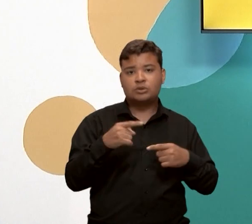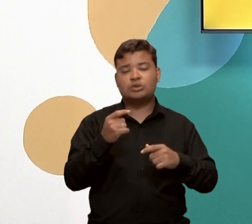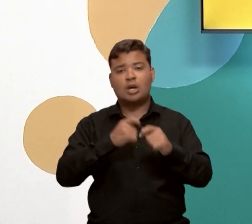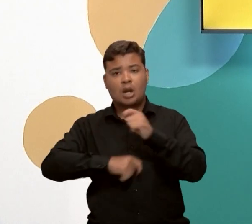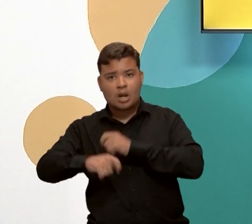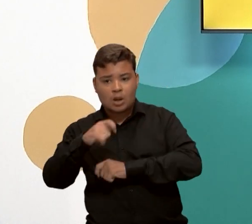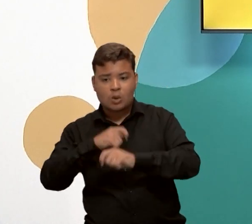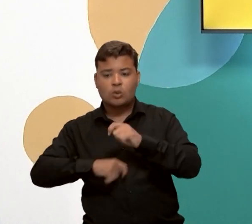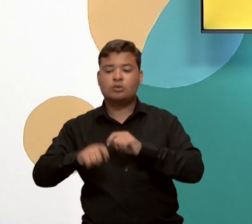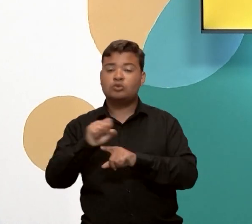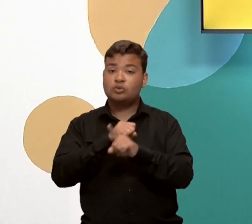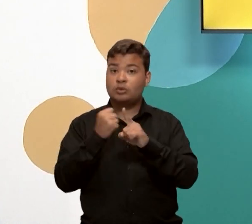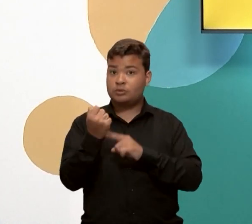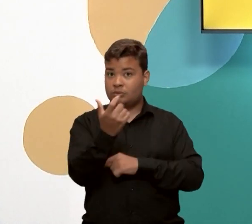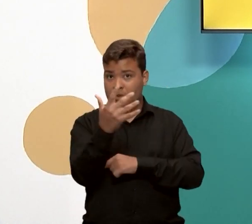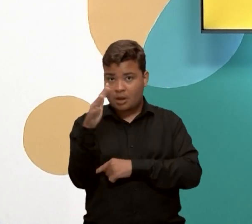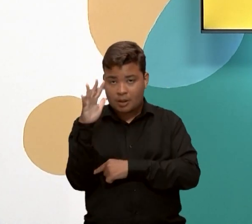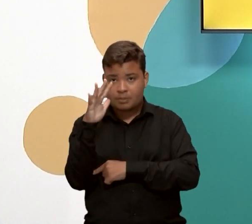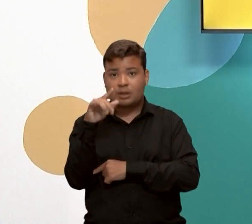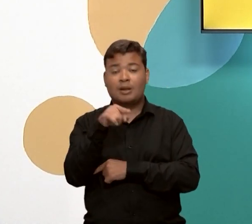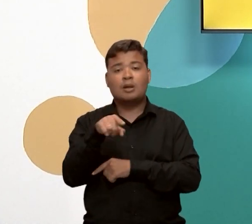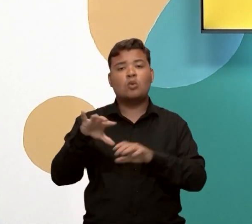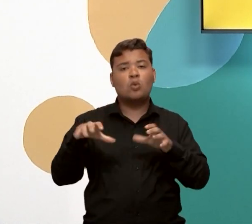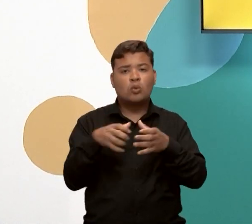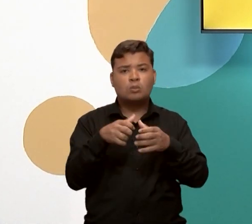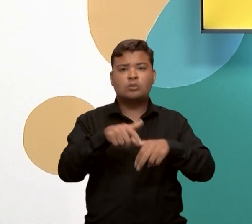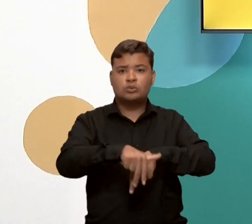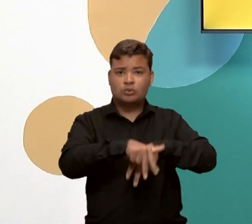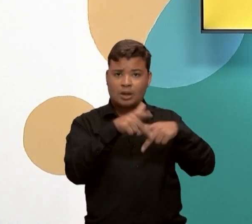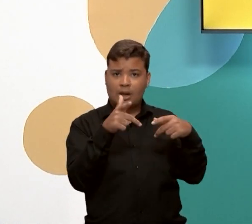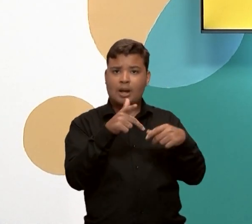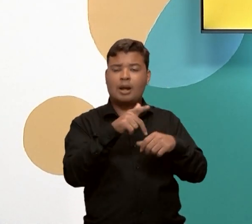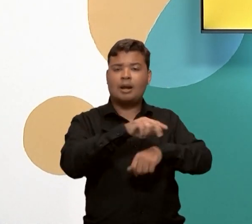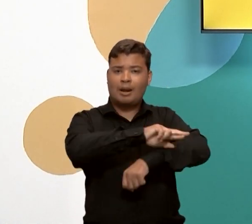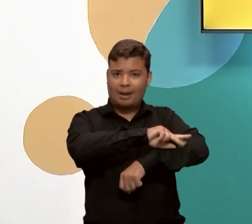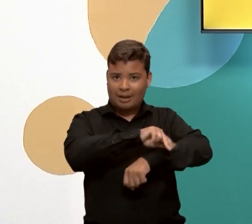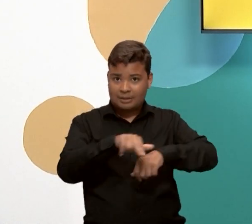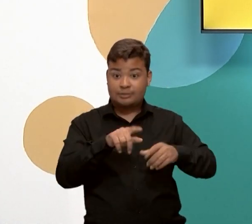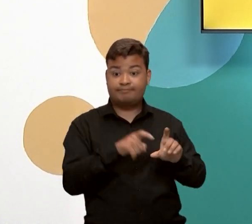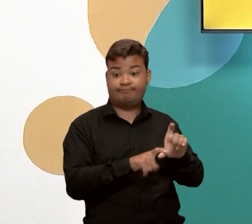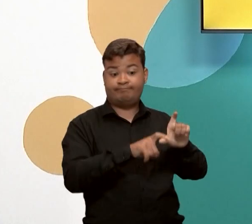socioambiental de grupos culturais étnico-raciais.